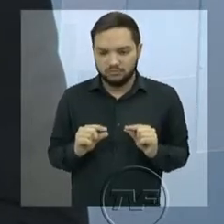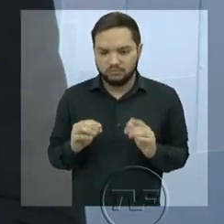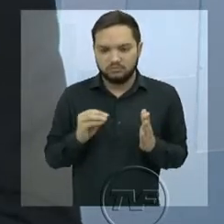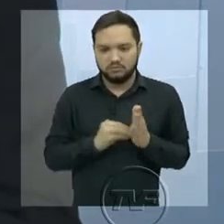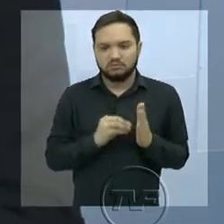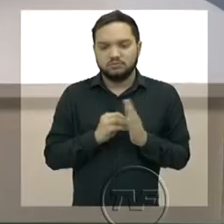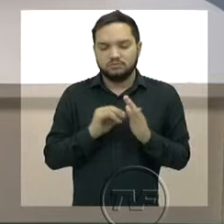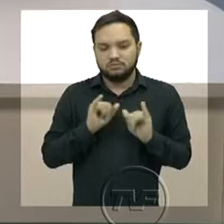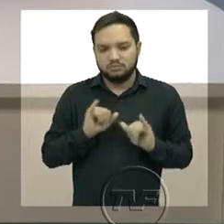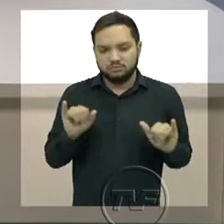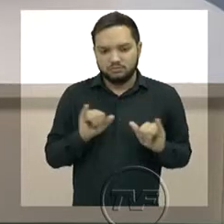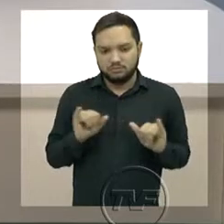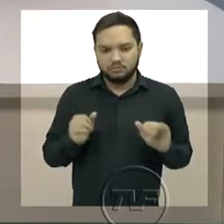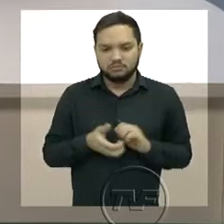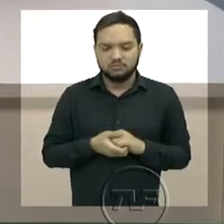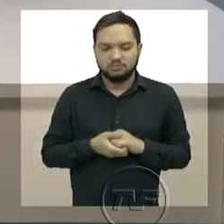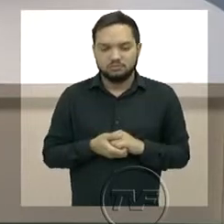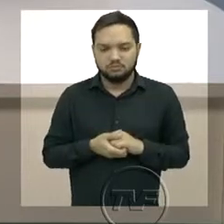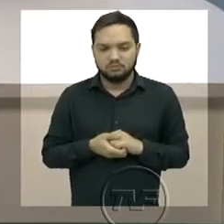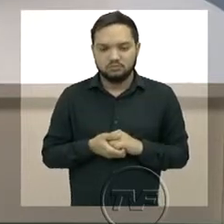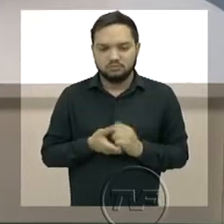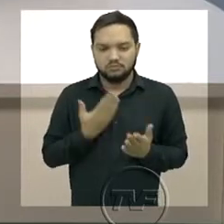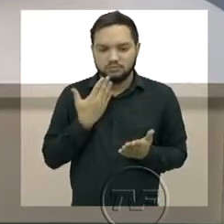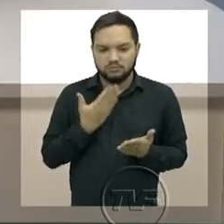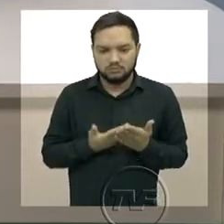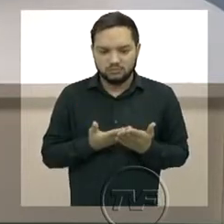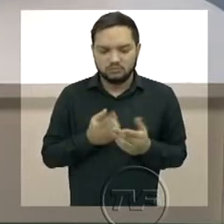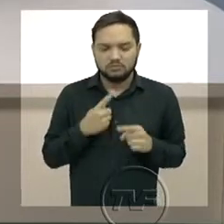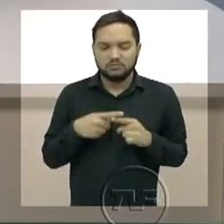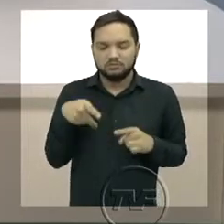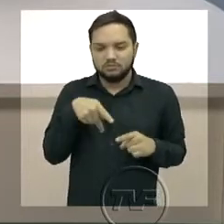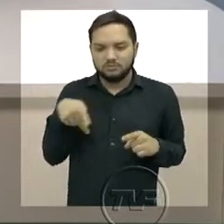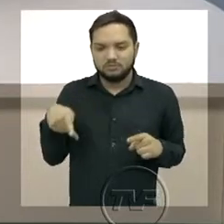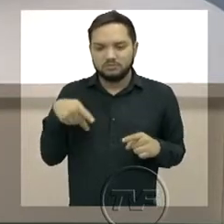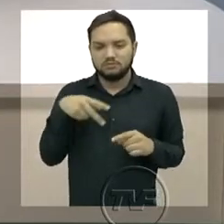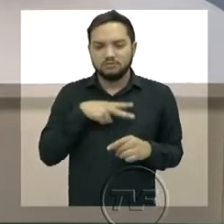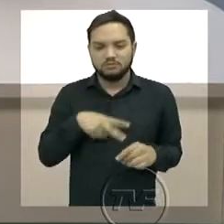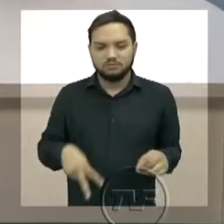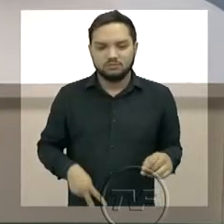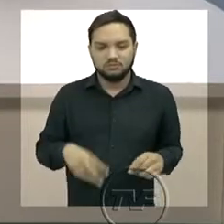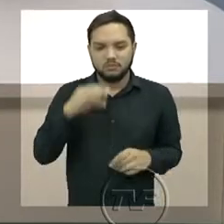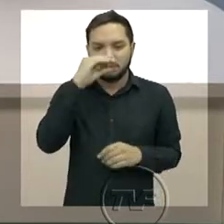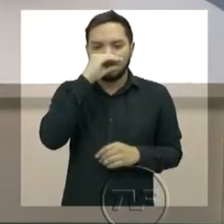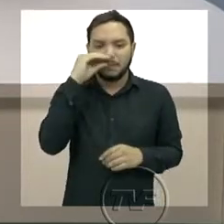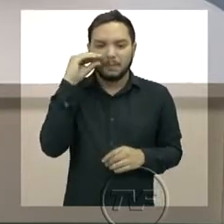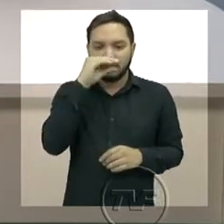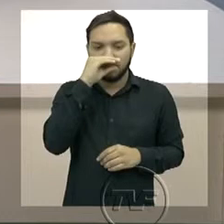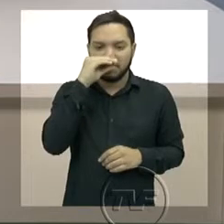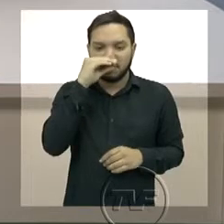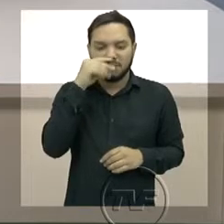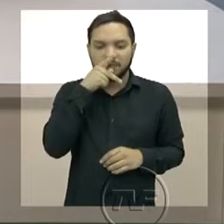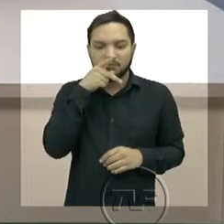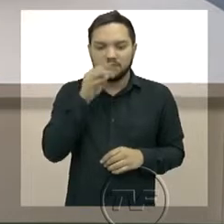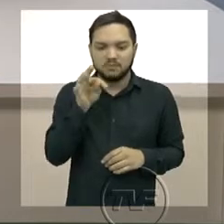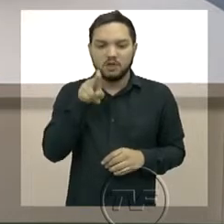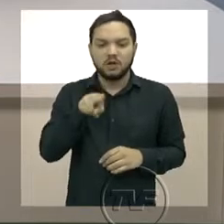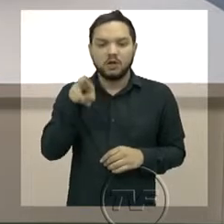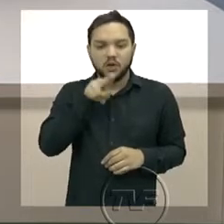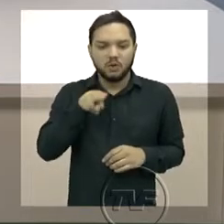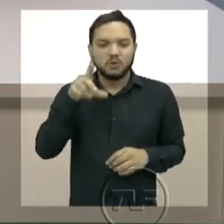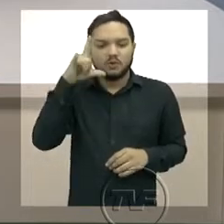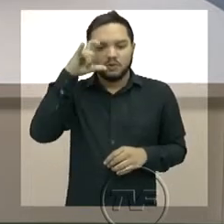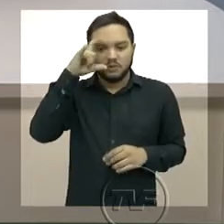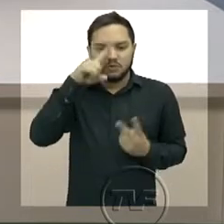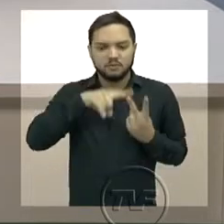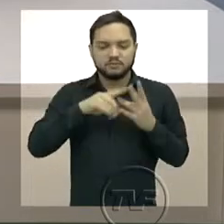divulgada. Agora, é impressionante como o presidente da Câmara Municipal de Fortaleza, o vereador Antônio Henrique, do PDT, utiliza as redes sociais, o Instagram,